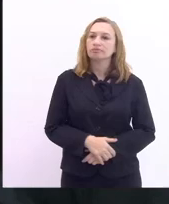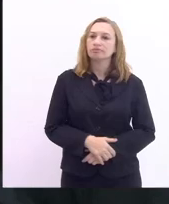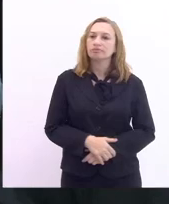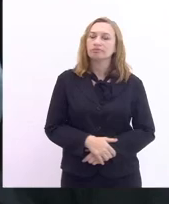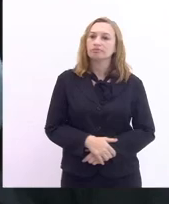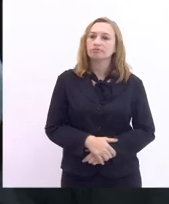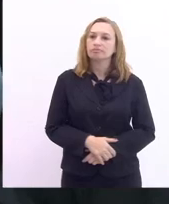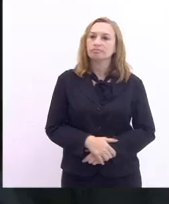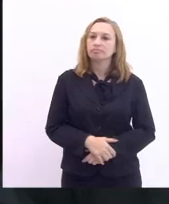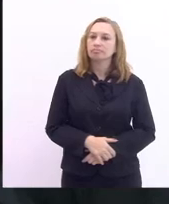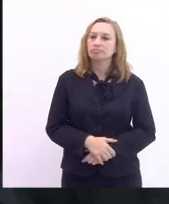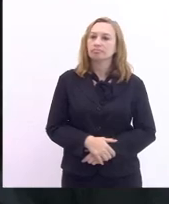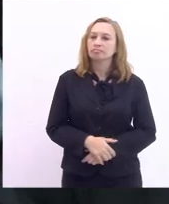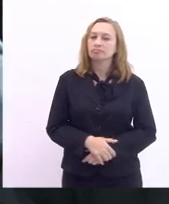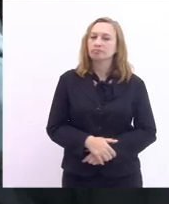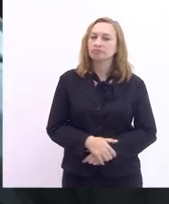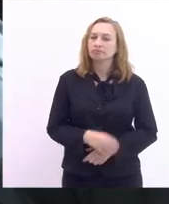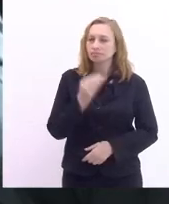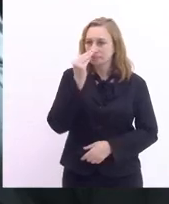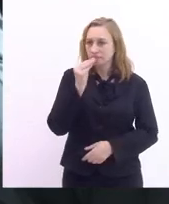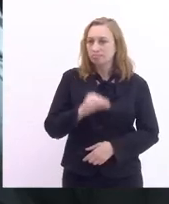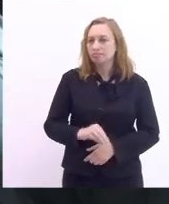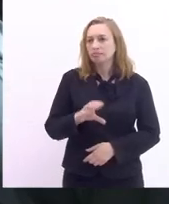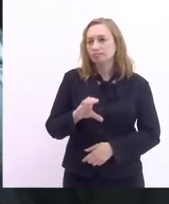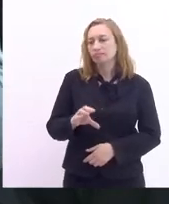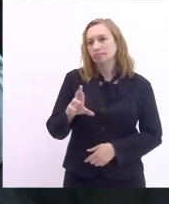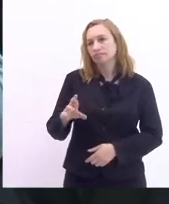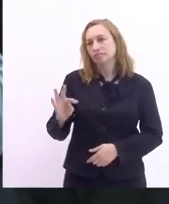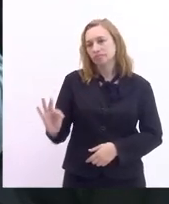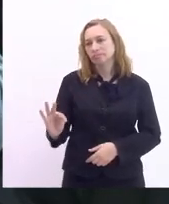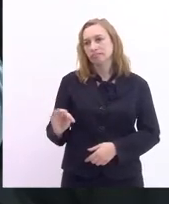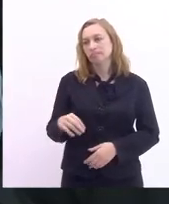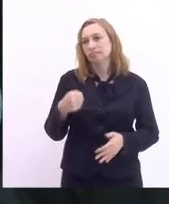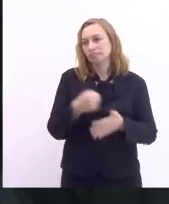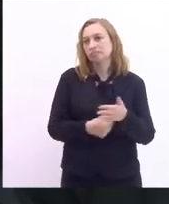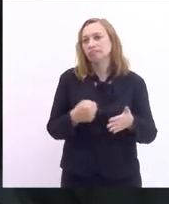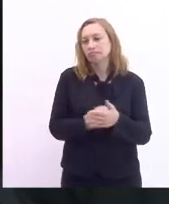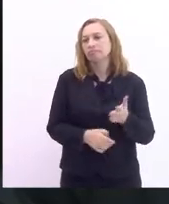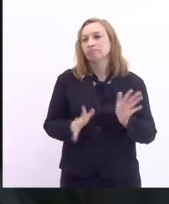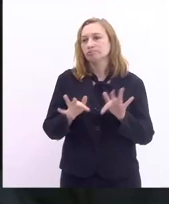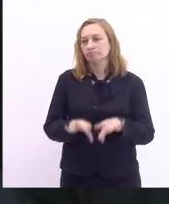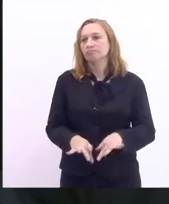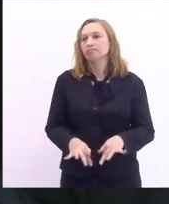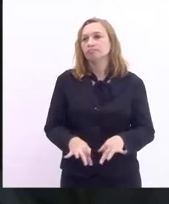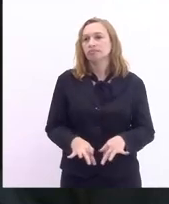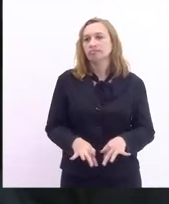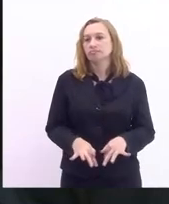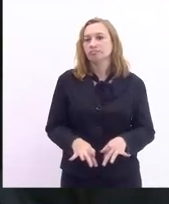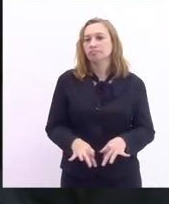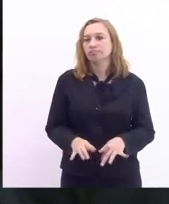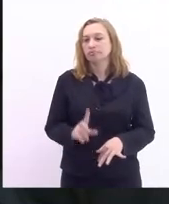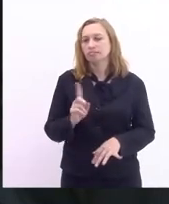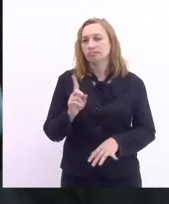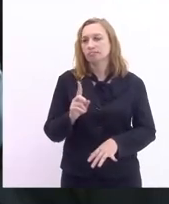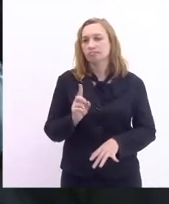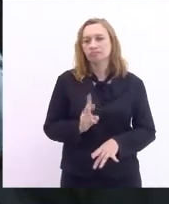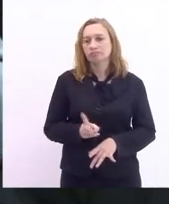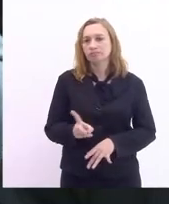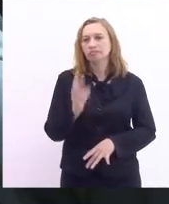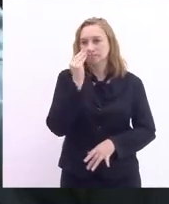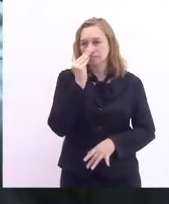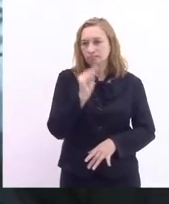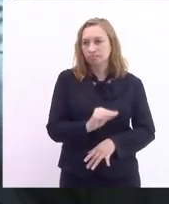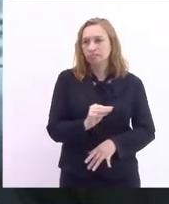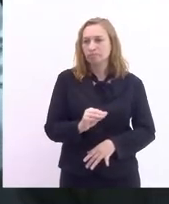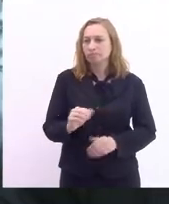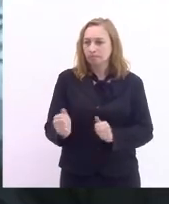grosseiramente injustiçada dentro do CRT e que nós vamos lutar até o final para que ela não seja justiçado por